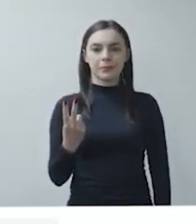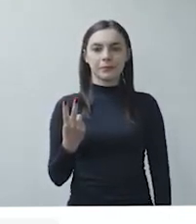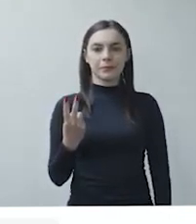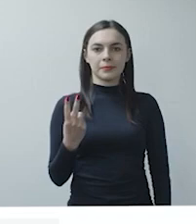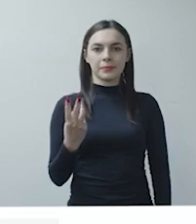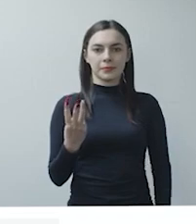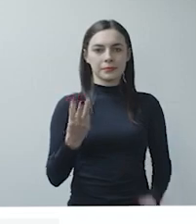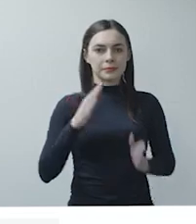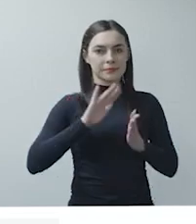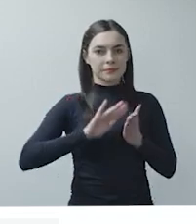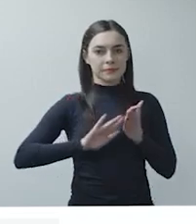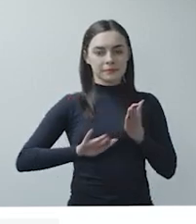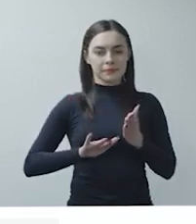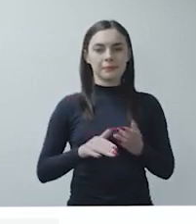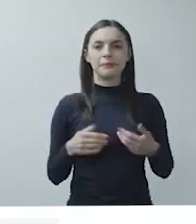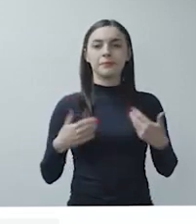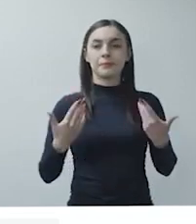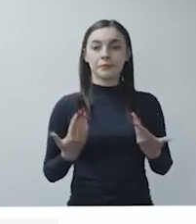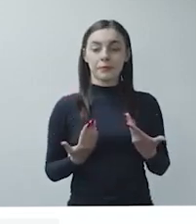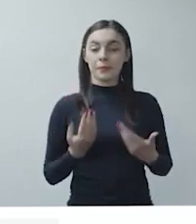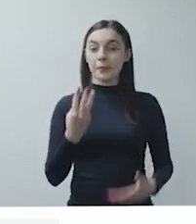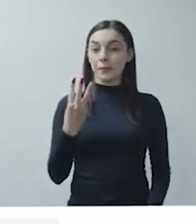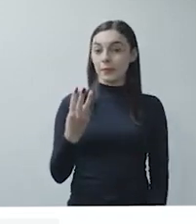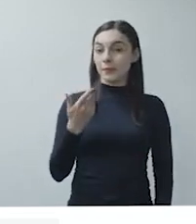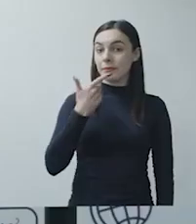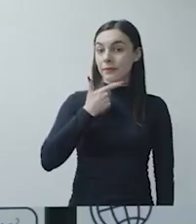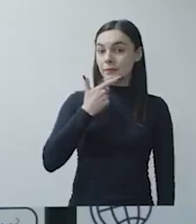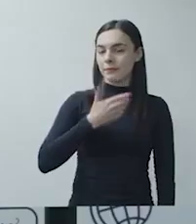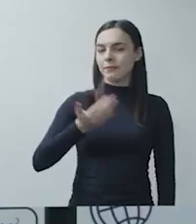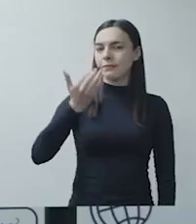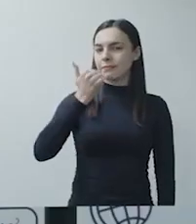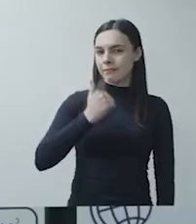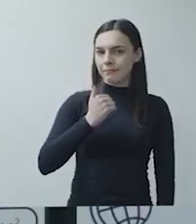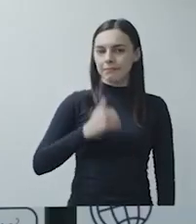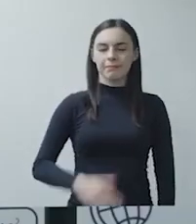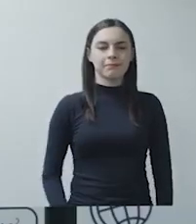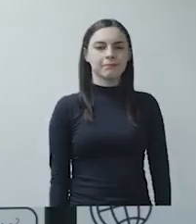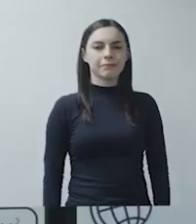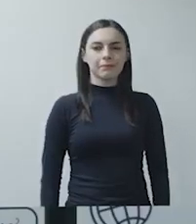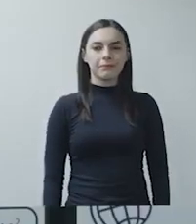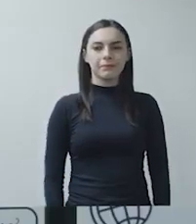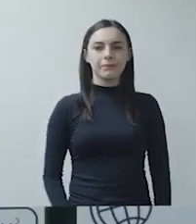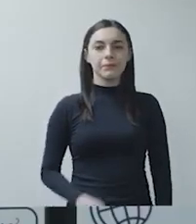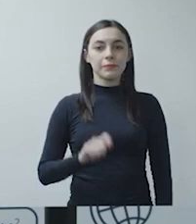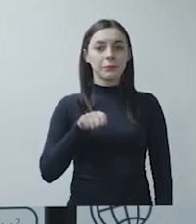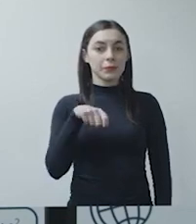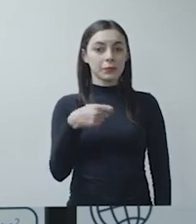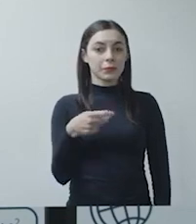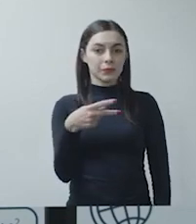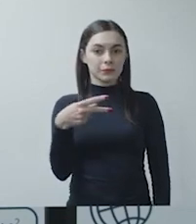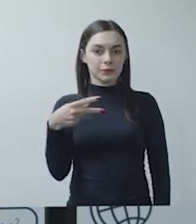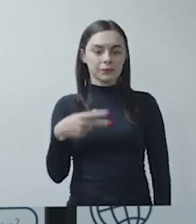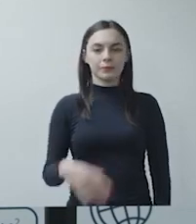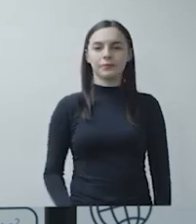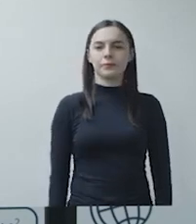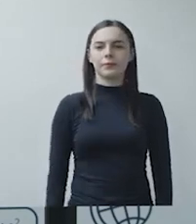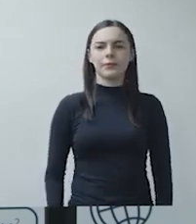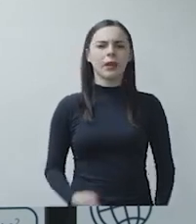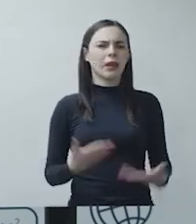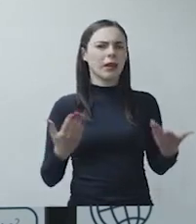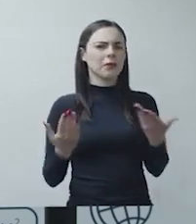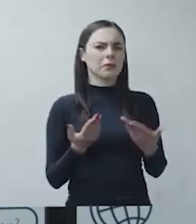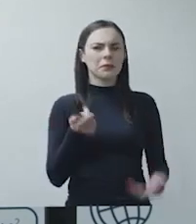2, 3. Então, ele comeu 3 queijos. Sinal de igual. Vamos